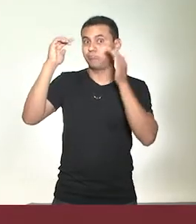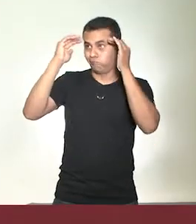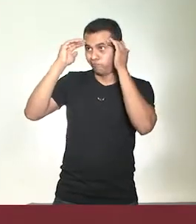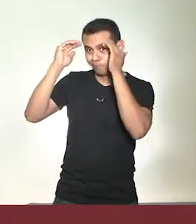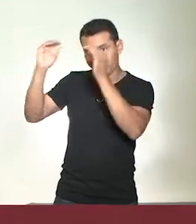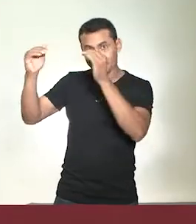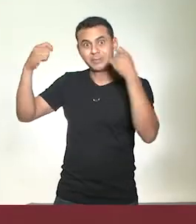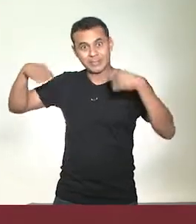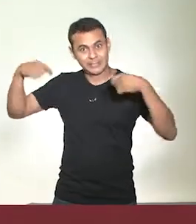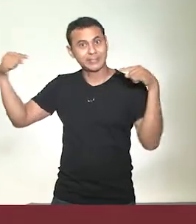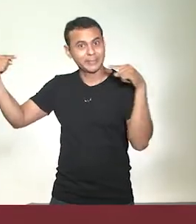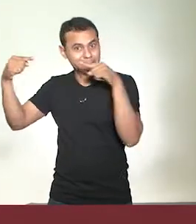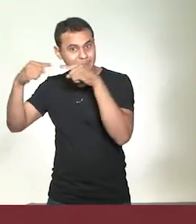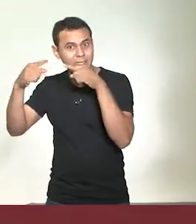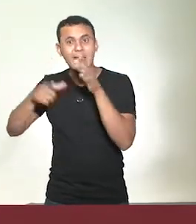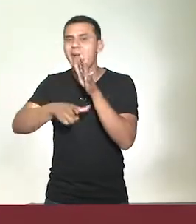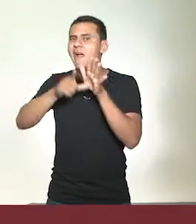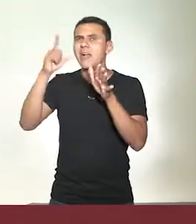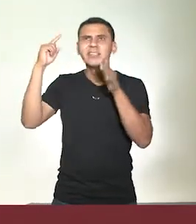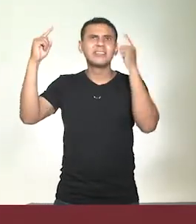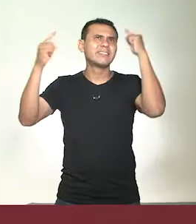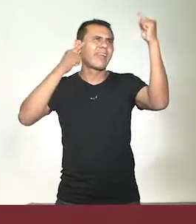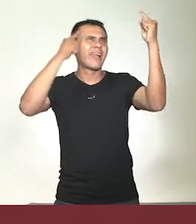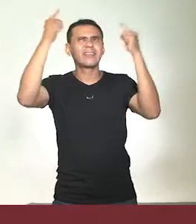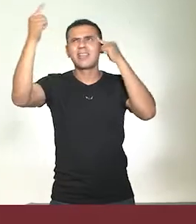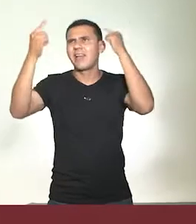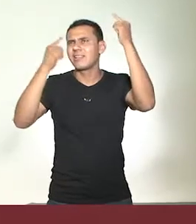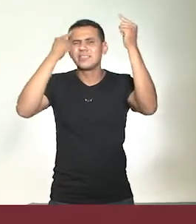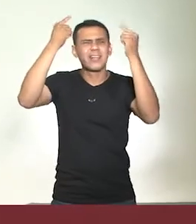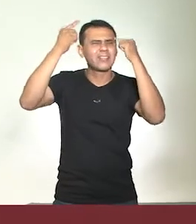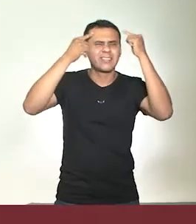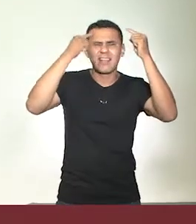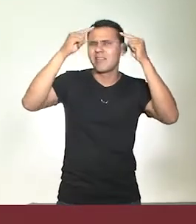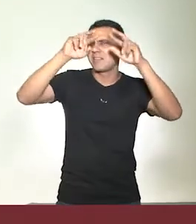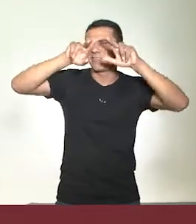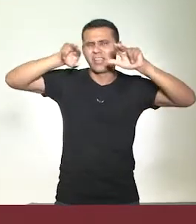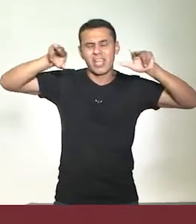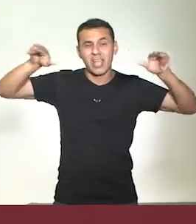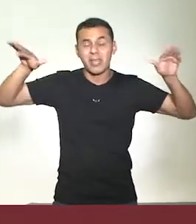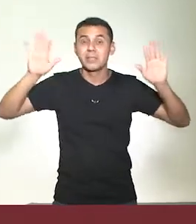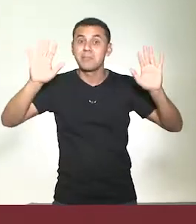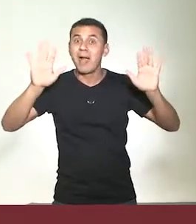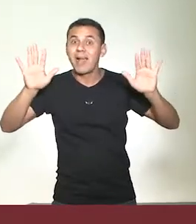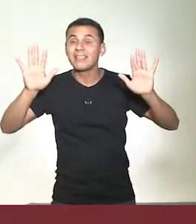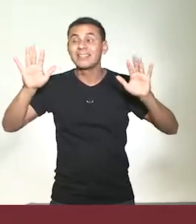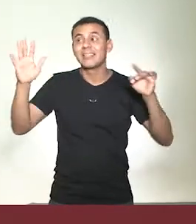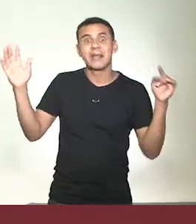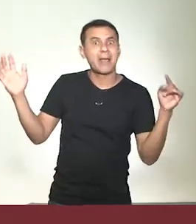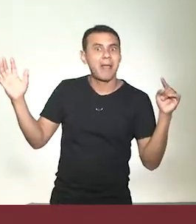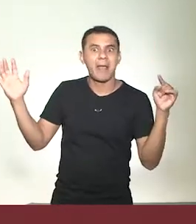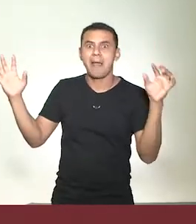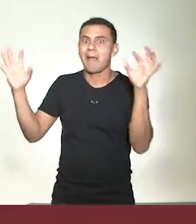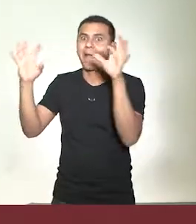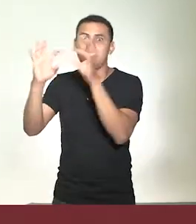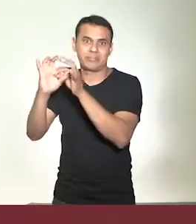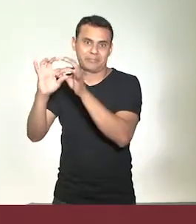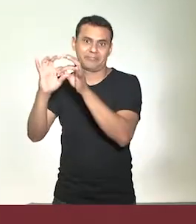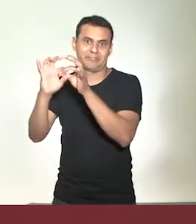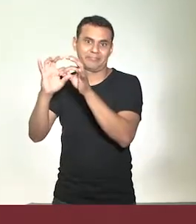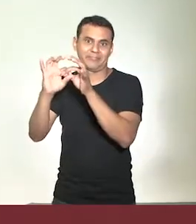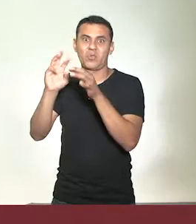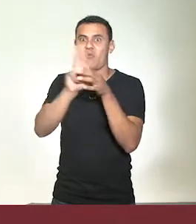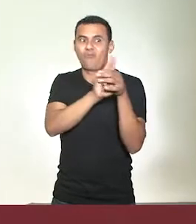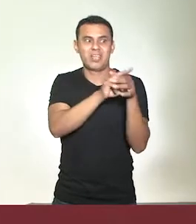né antes Nós temos muitas ideias essas ideias não estavam concatenados com o